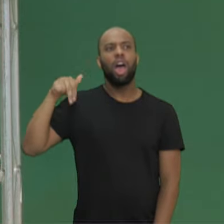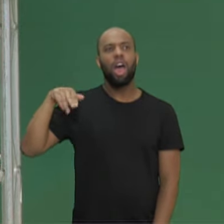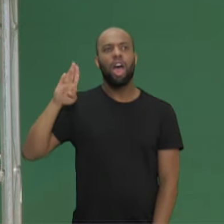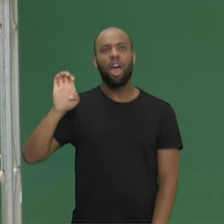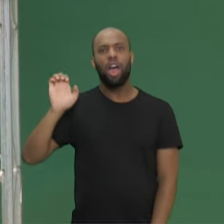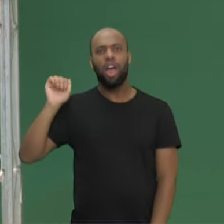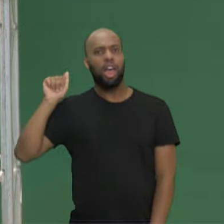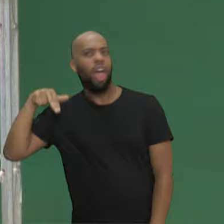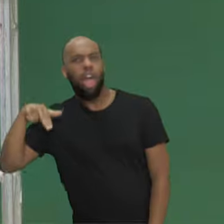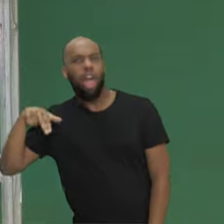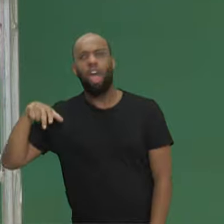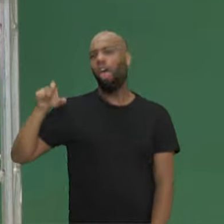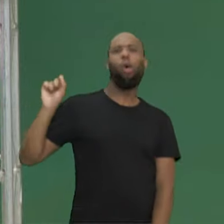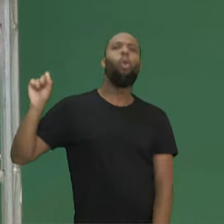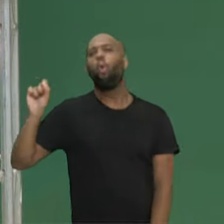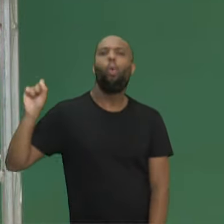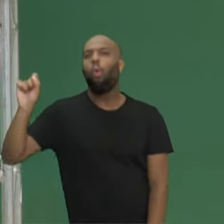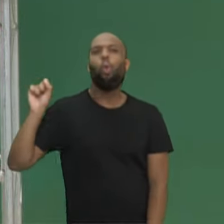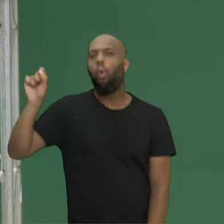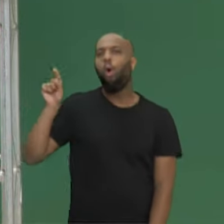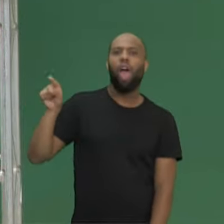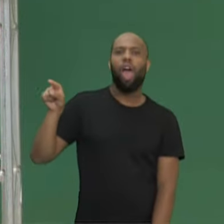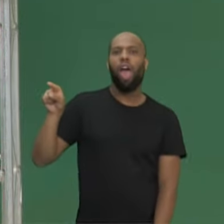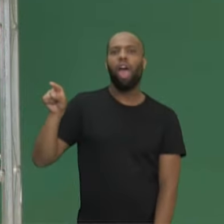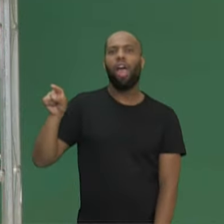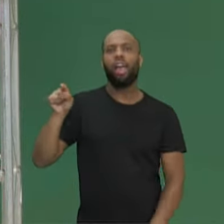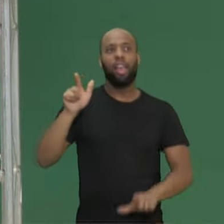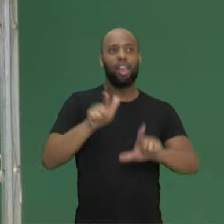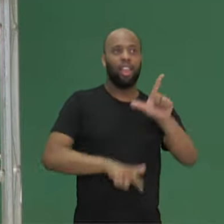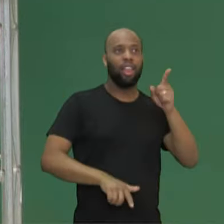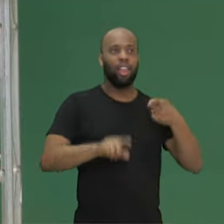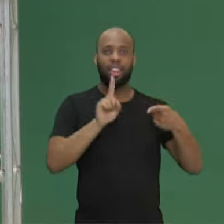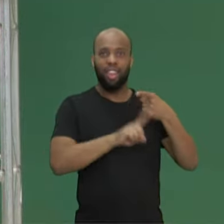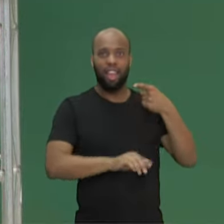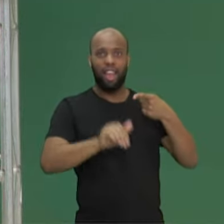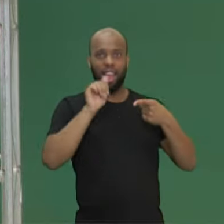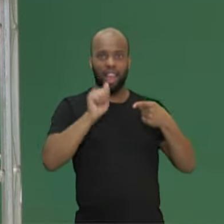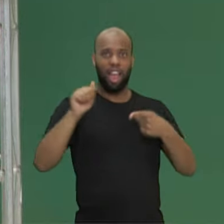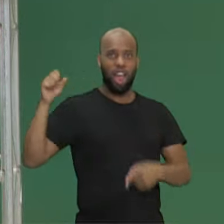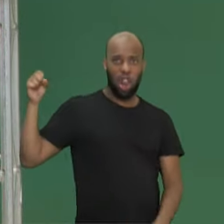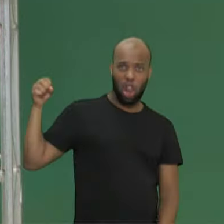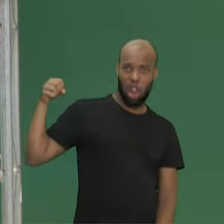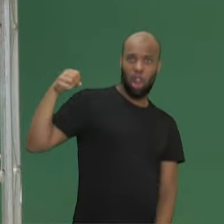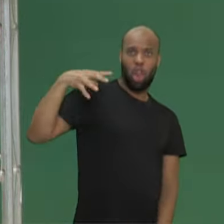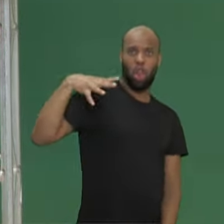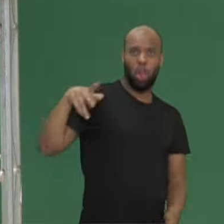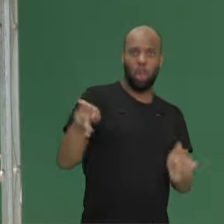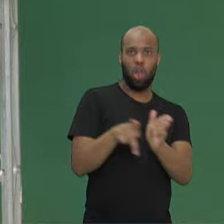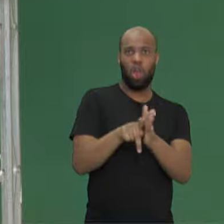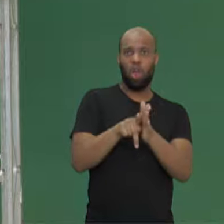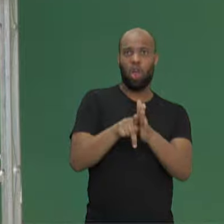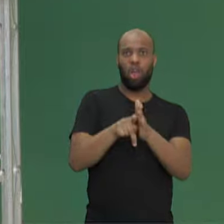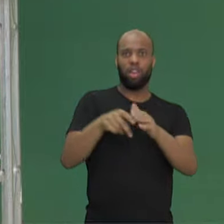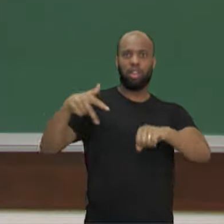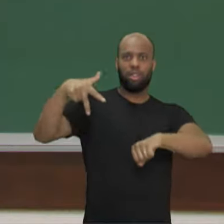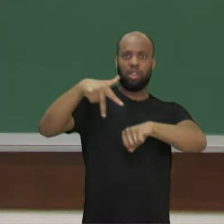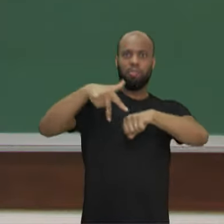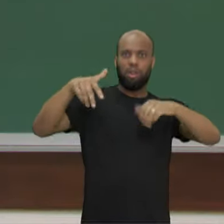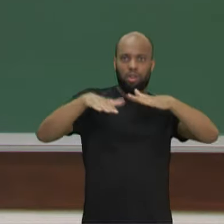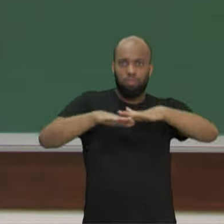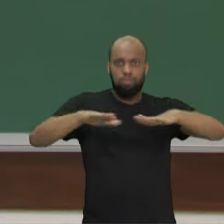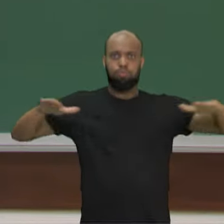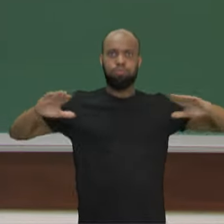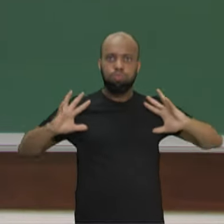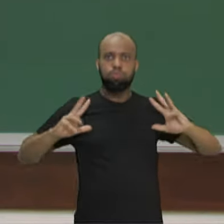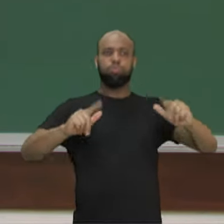pimbim, pimbim. O que é o pimbim? Letra A, iluminação teatral que pega o palco inteiro.